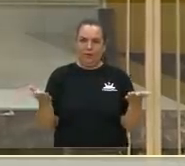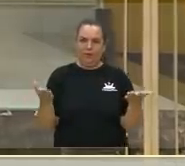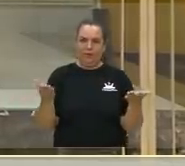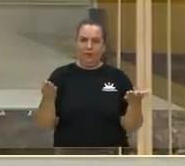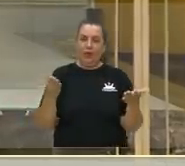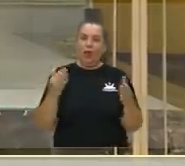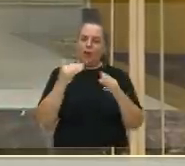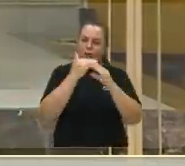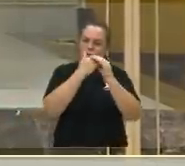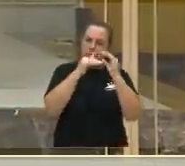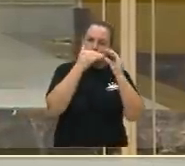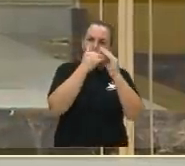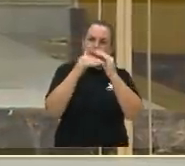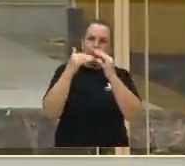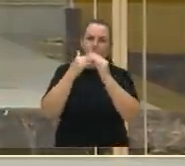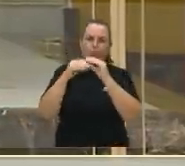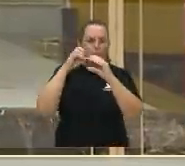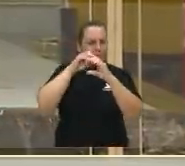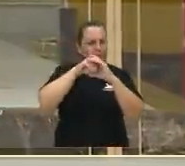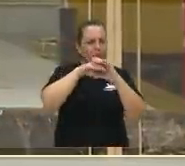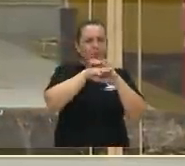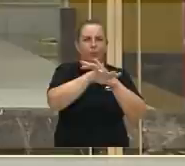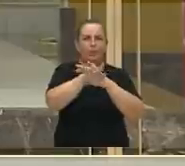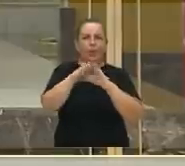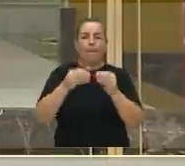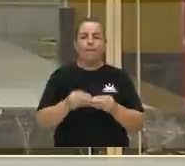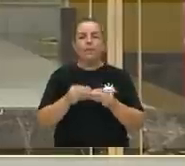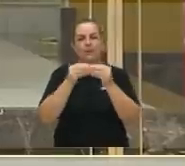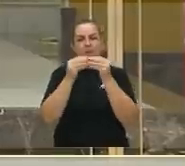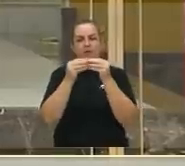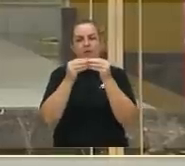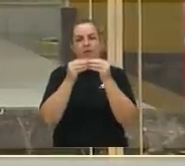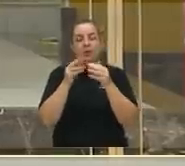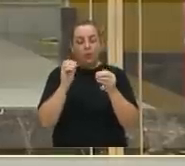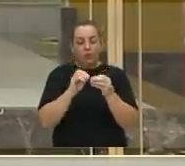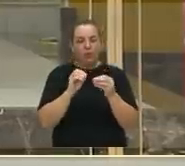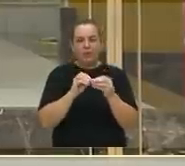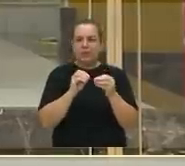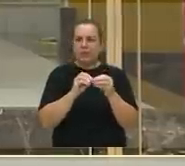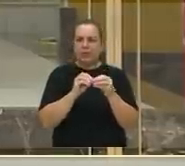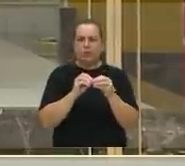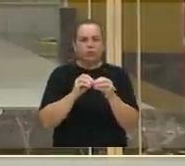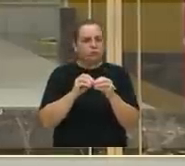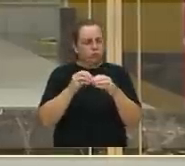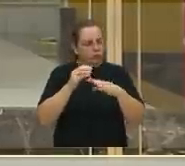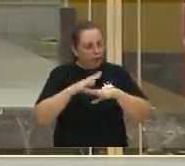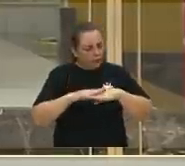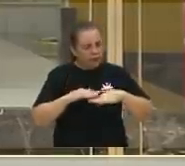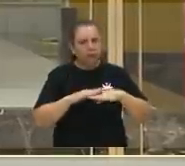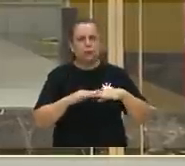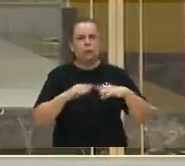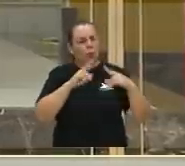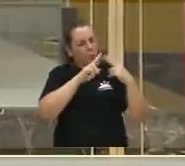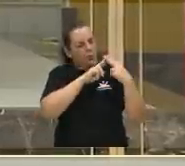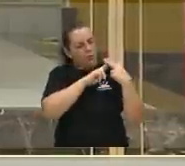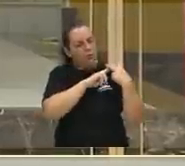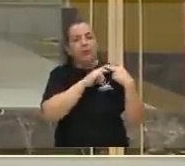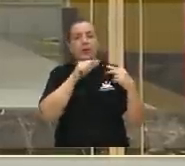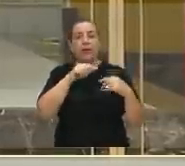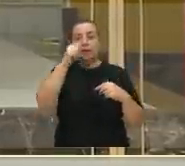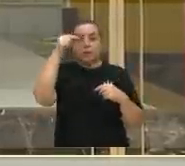as missas e o faremos com muita propriedade com muita responsabilidade na semana insana